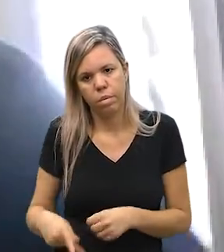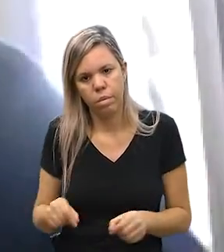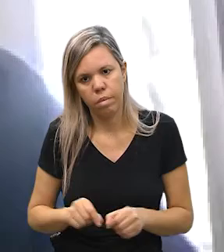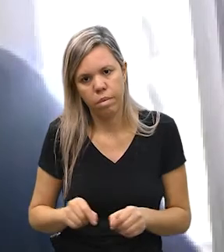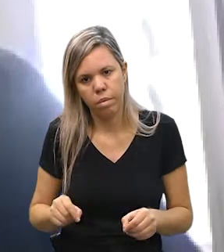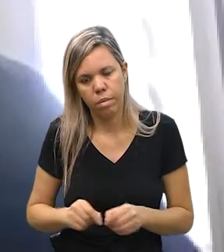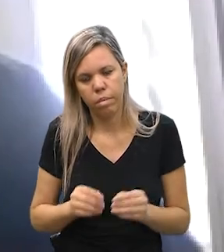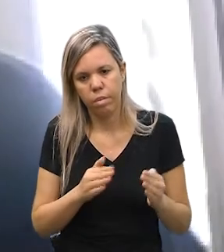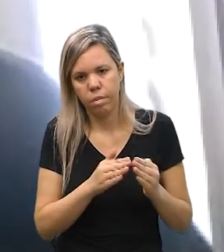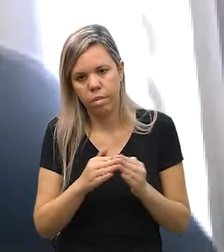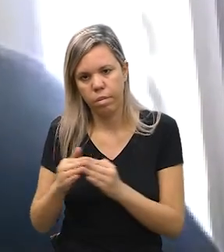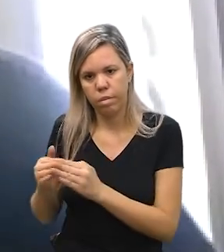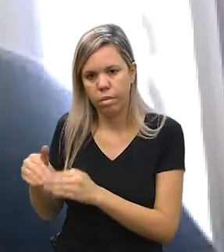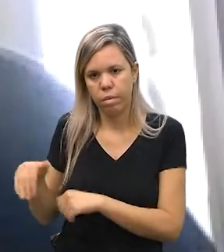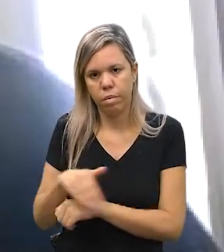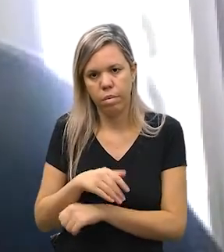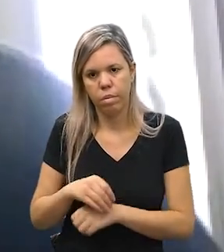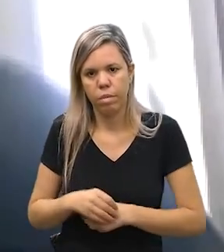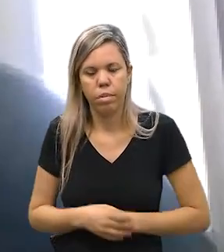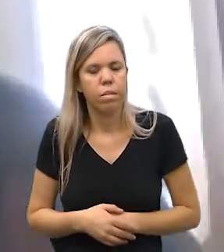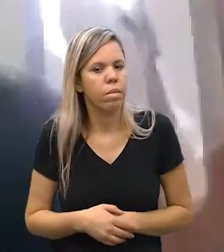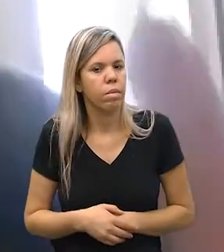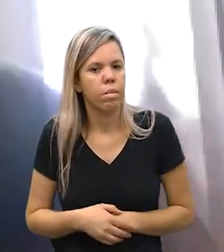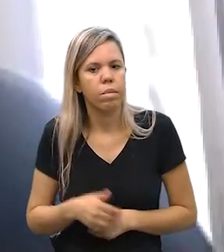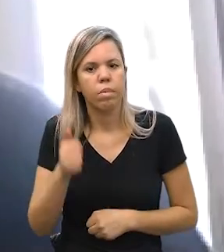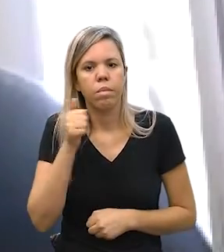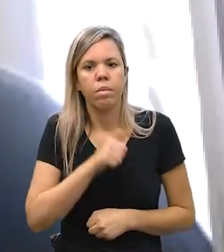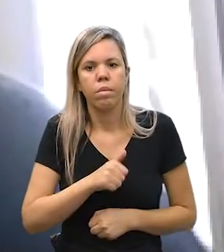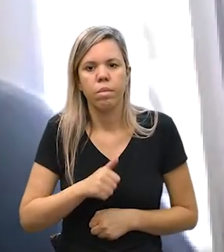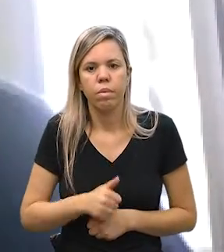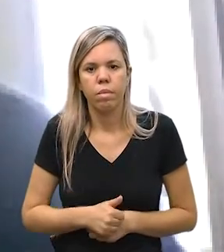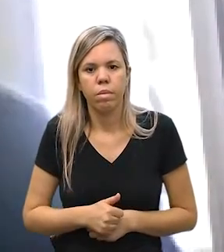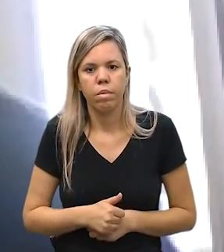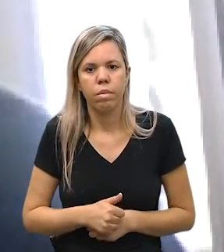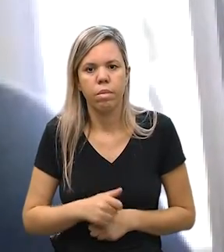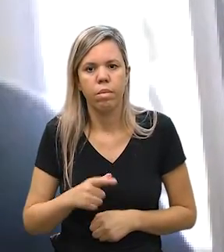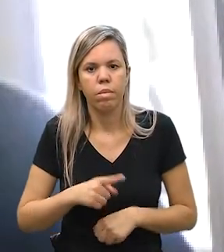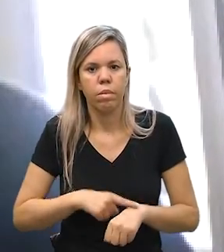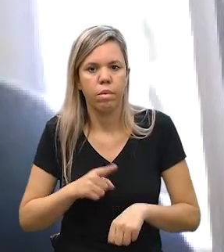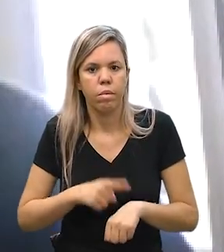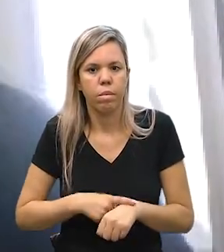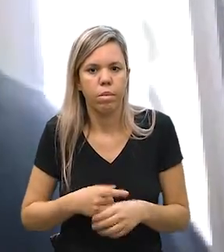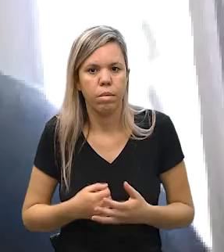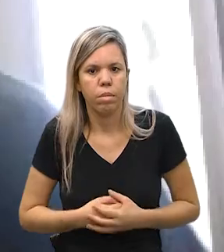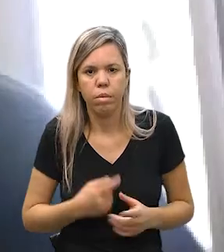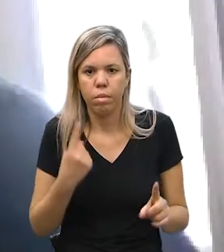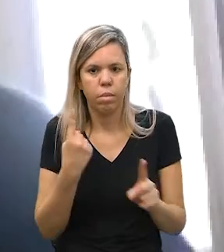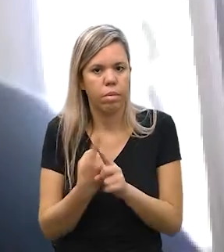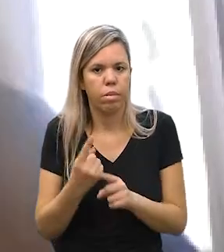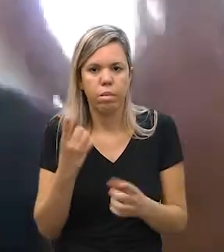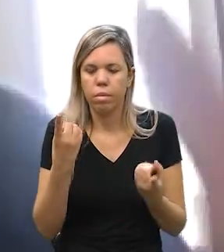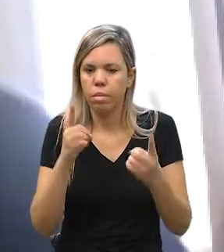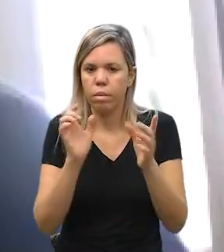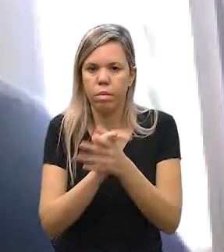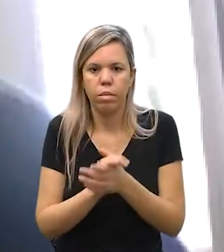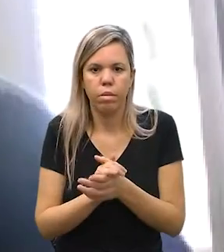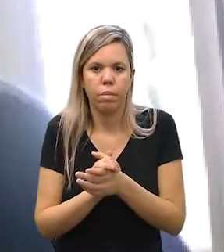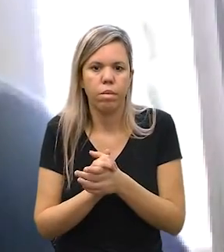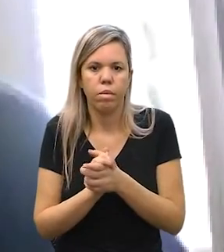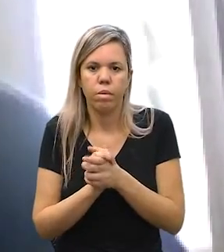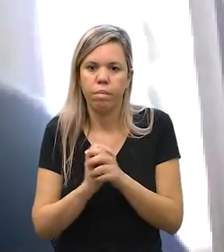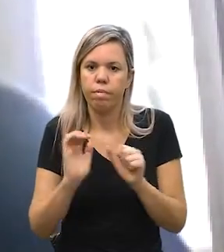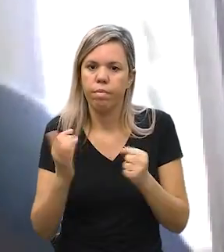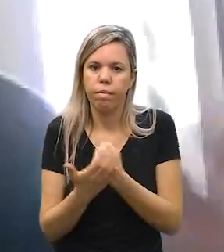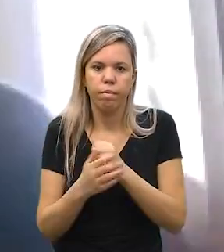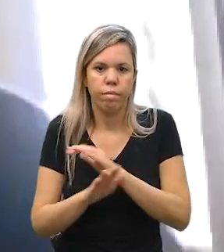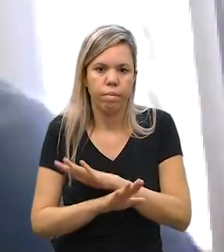são o vizinho da rua. Tem a mulher, em um determinado momento, ela não encontra o marido, né, no meio dessa